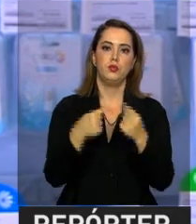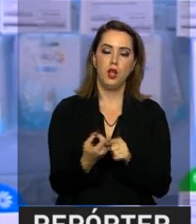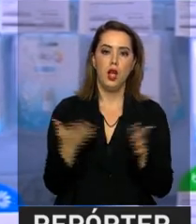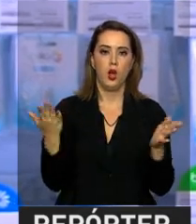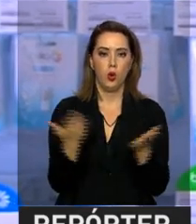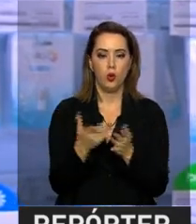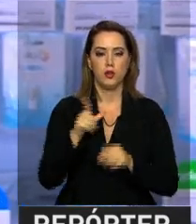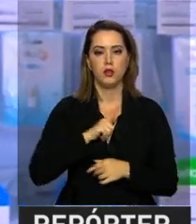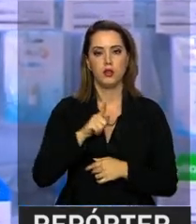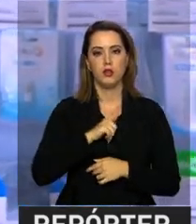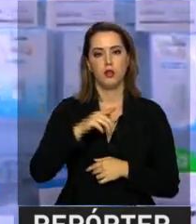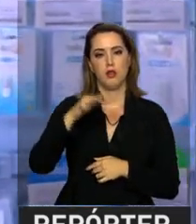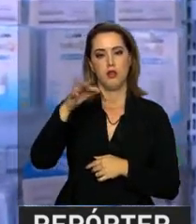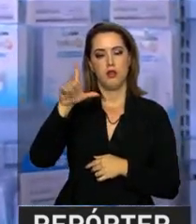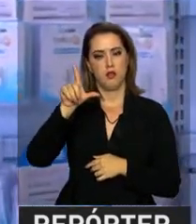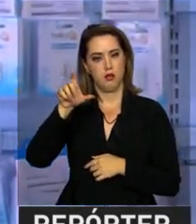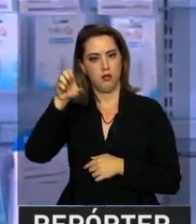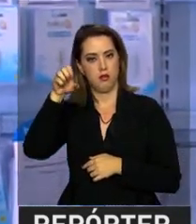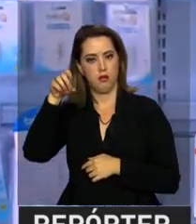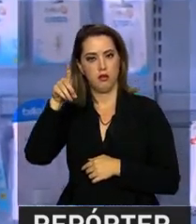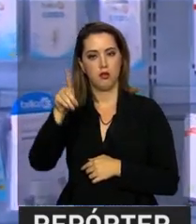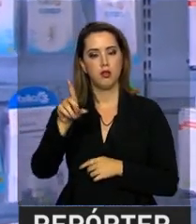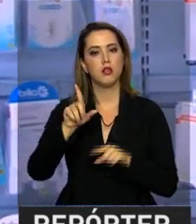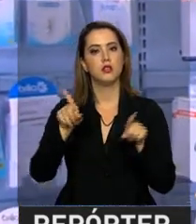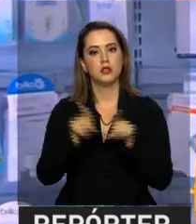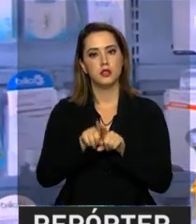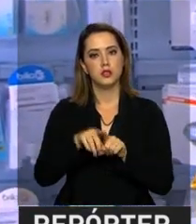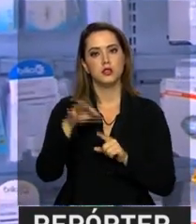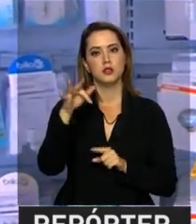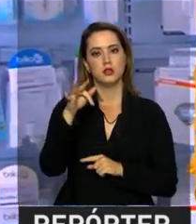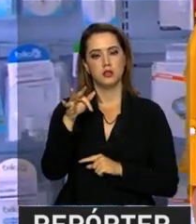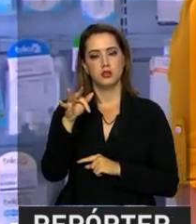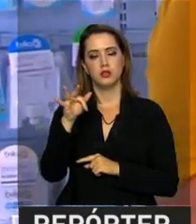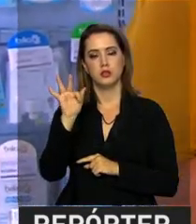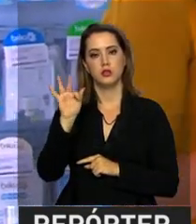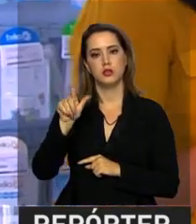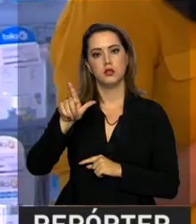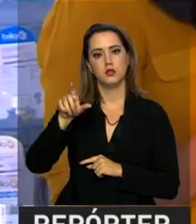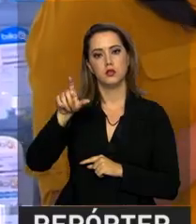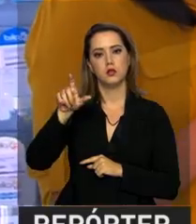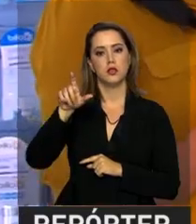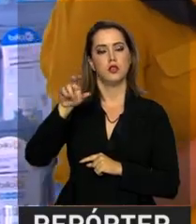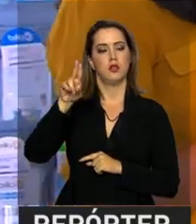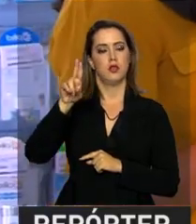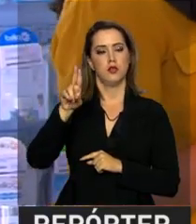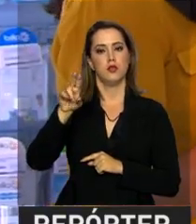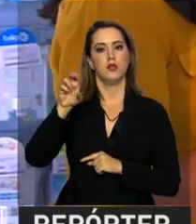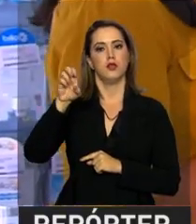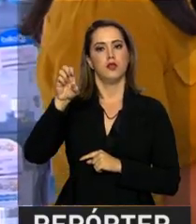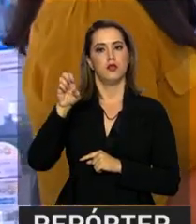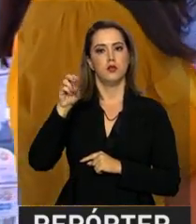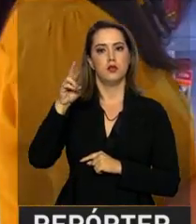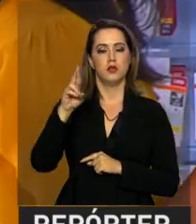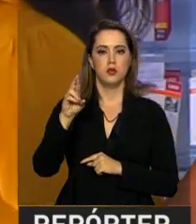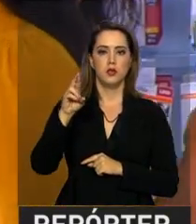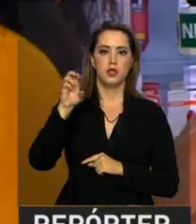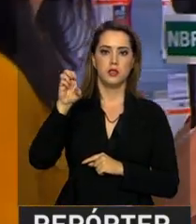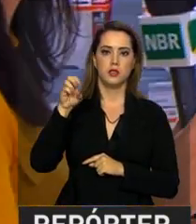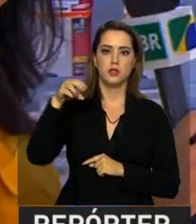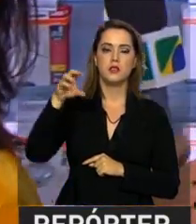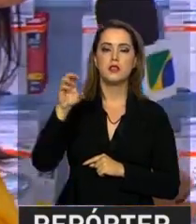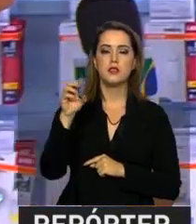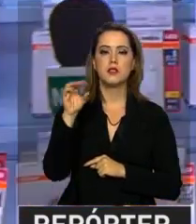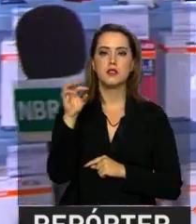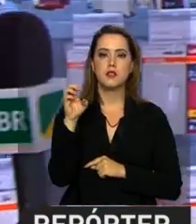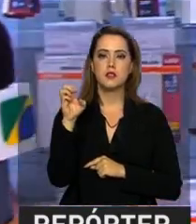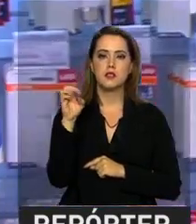fluorescentes a gente conversa agora com o Sebastian Souza que é gerente de uma loja aqui de Brasília e vai explicar um pouco melhor pra gente esse processo Sebastião Qual